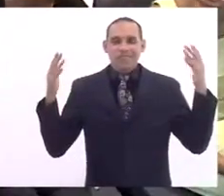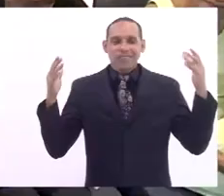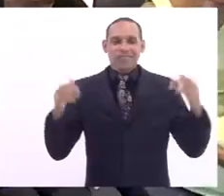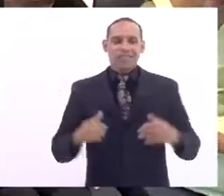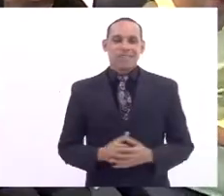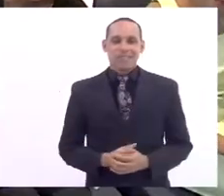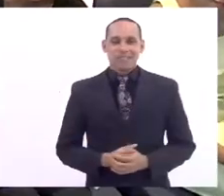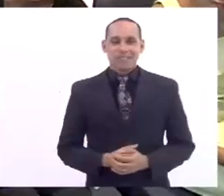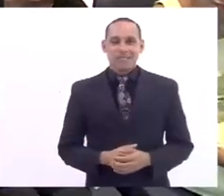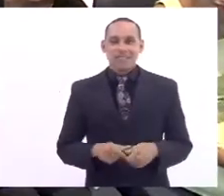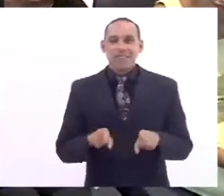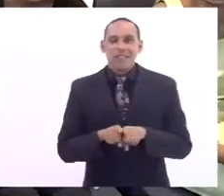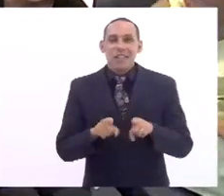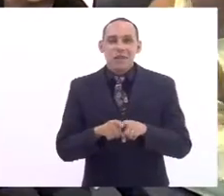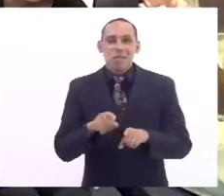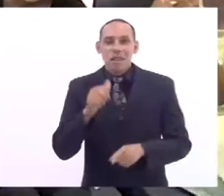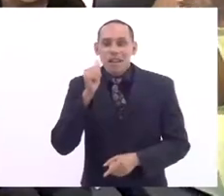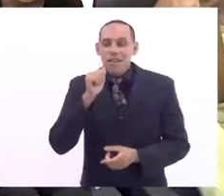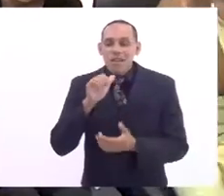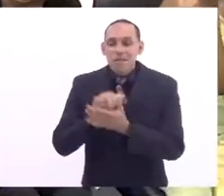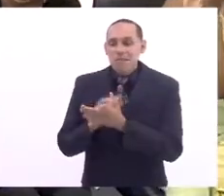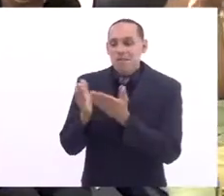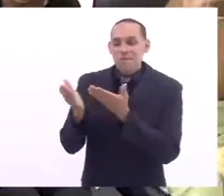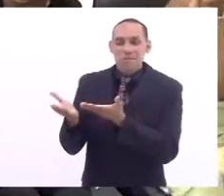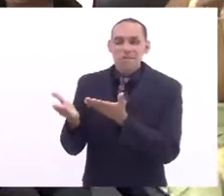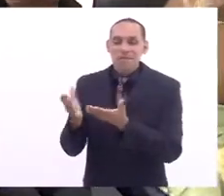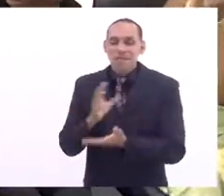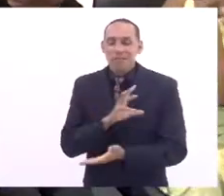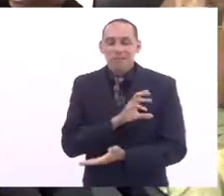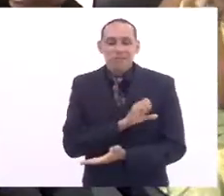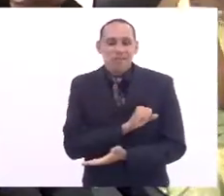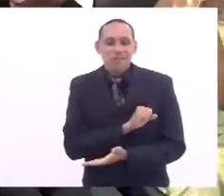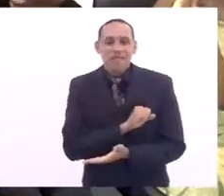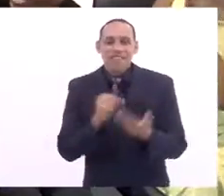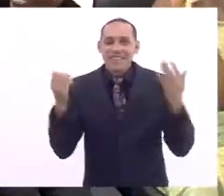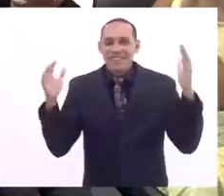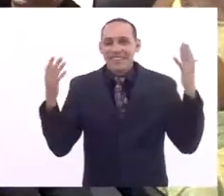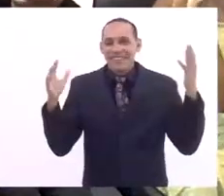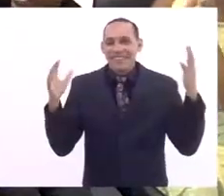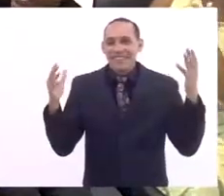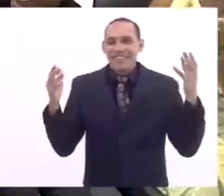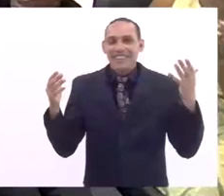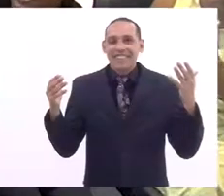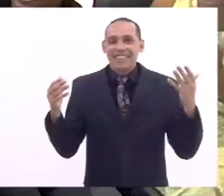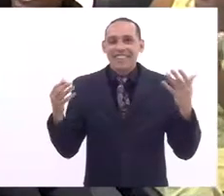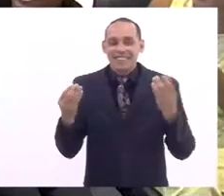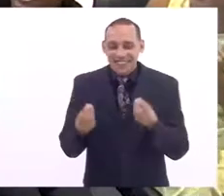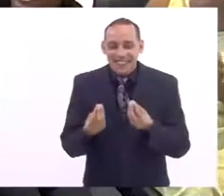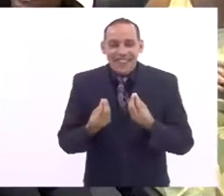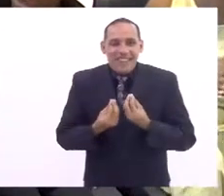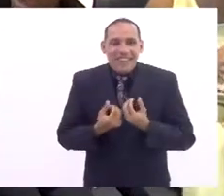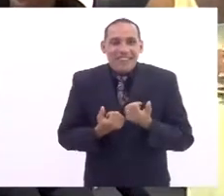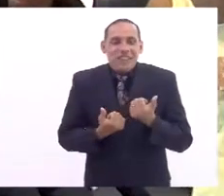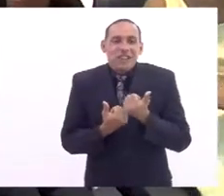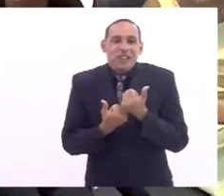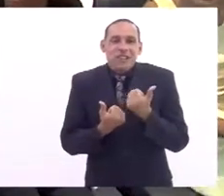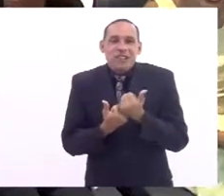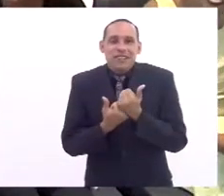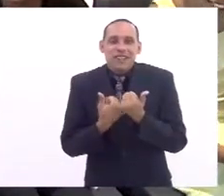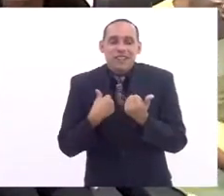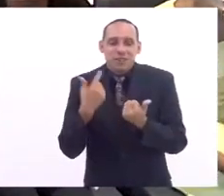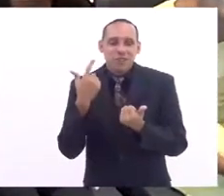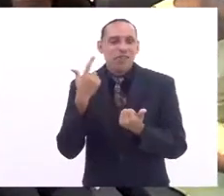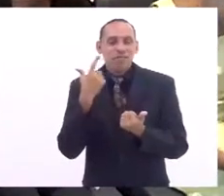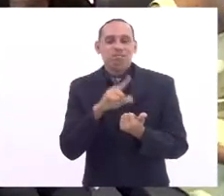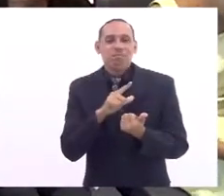Eu e minha querida esposa aqui que sem o primo e me deu o devido suporte para que eu pudesse